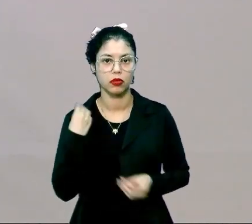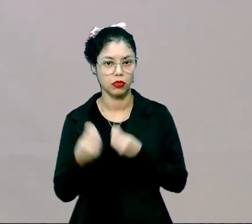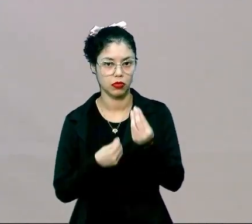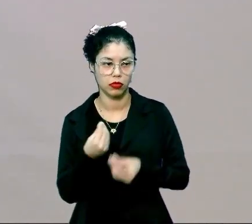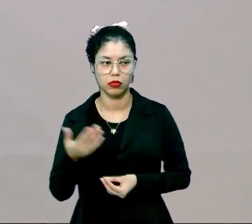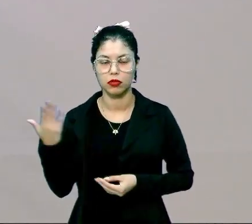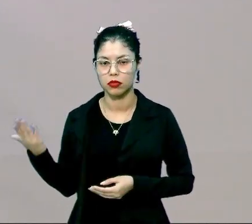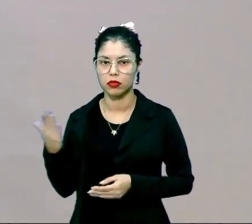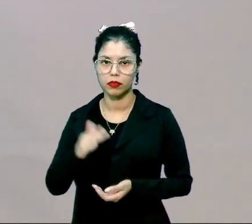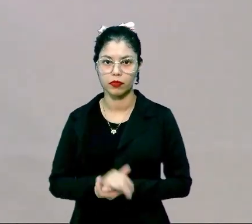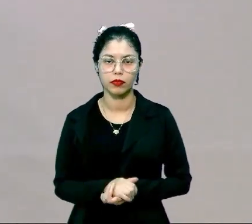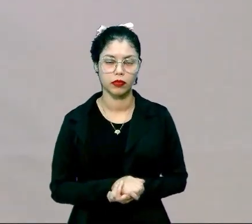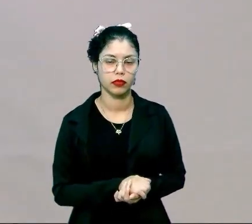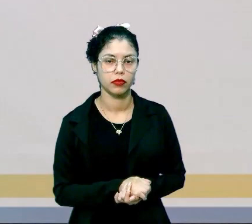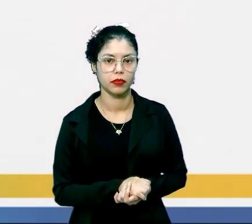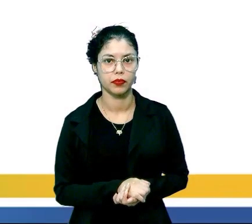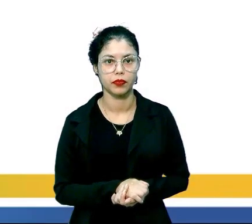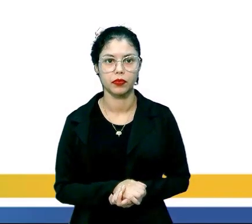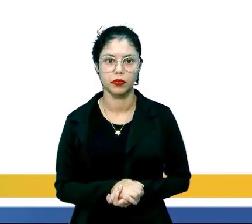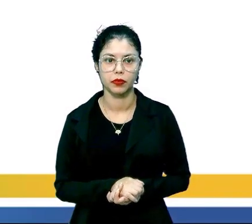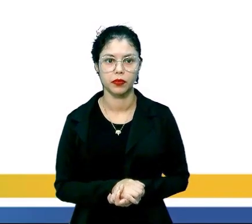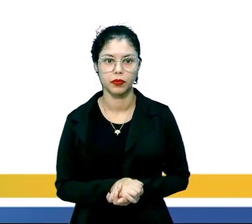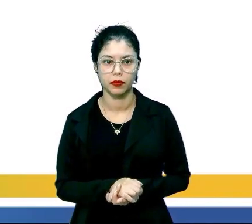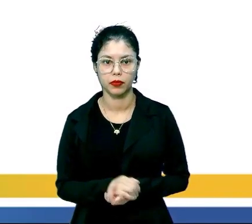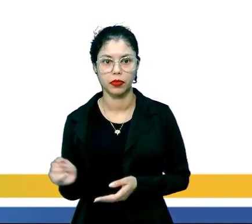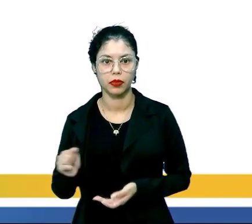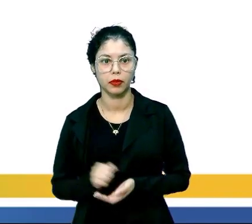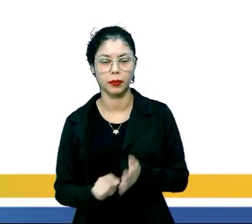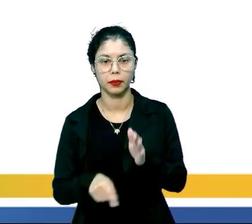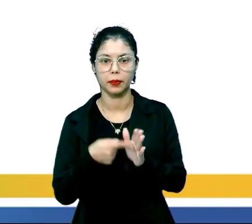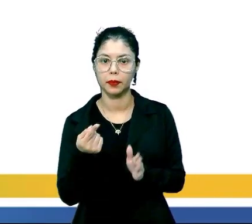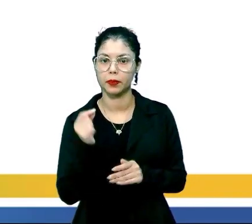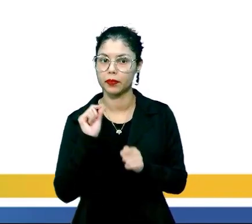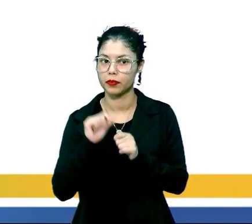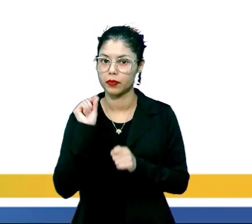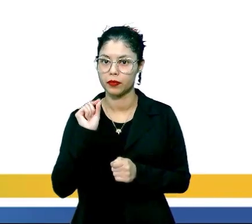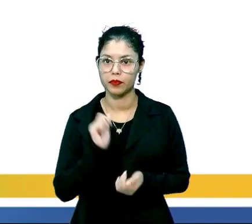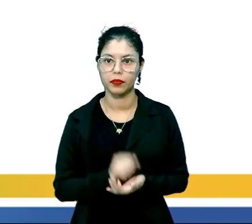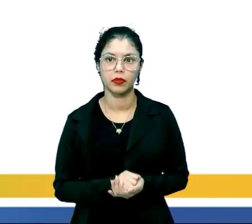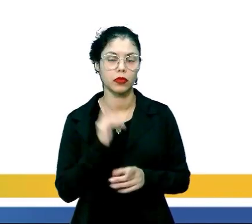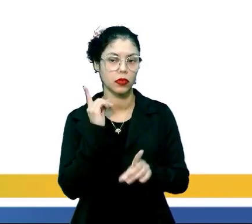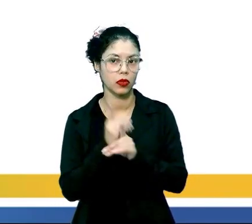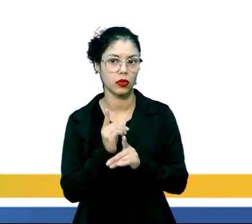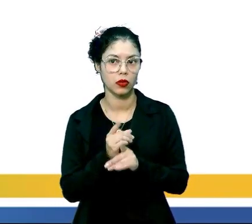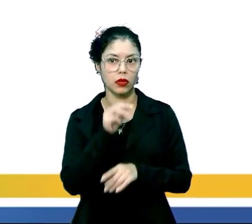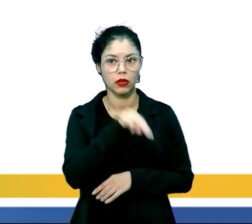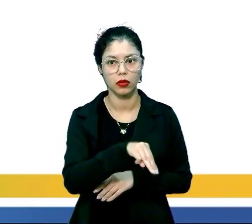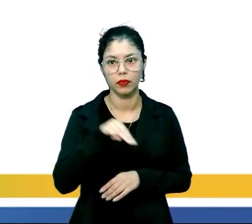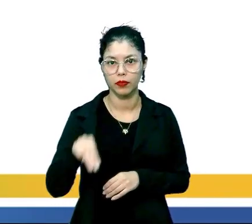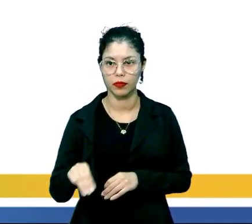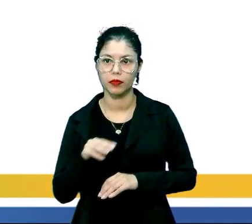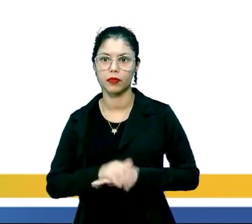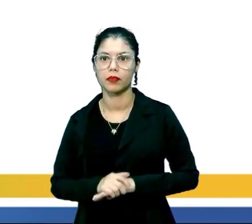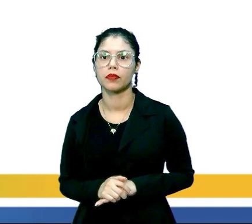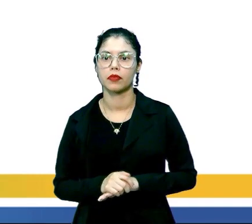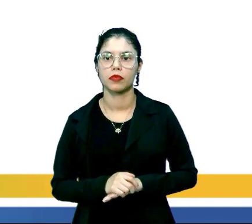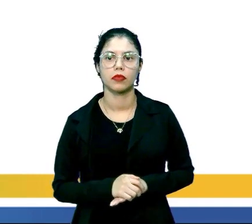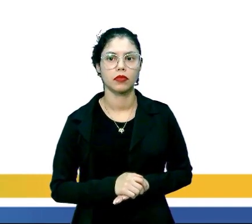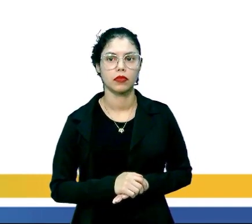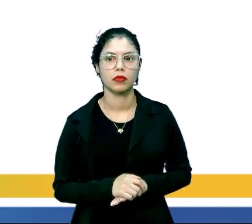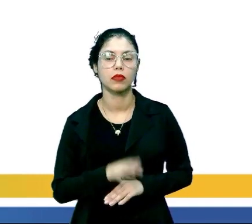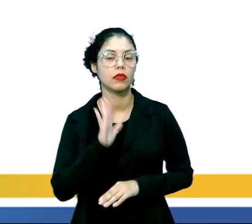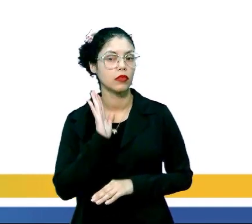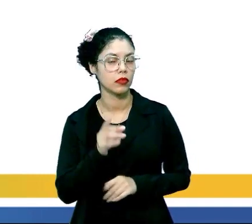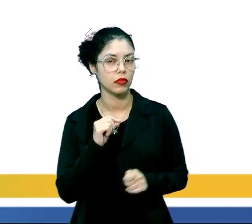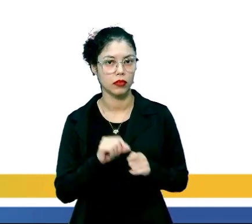essa situação. Então vamos lá na nossa resolução. A primeira coisa que eu fiz ali foi descobrir qual é a massa do acetileno. Normal, a